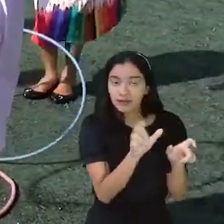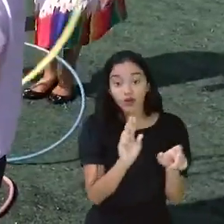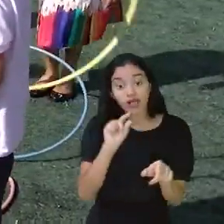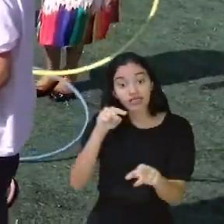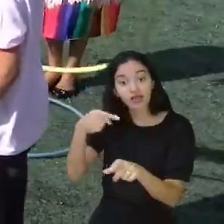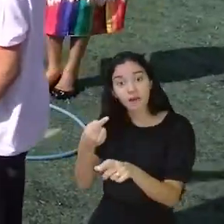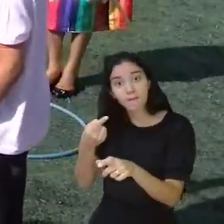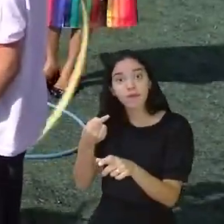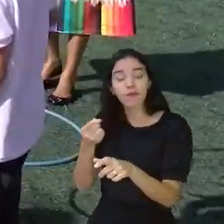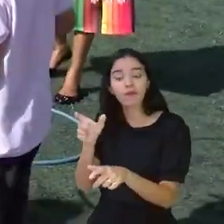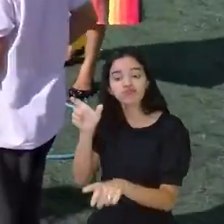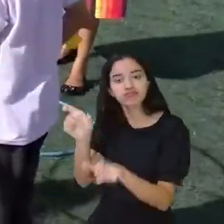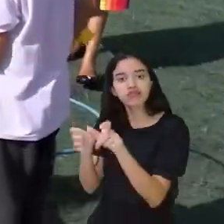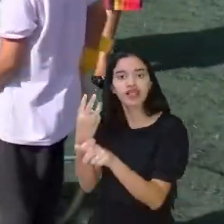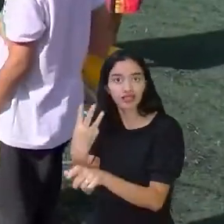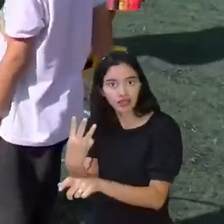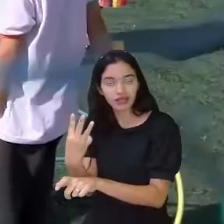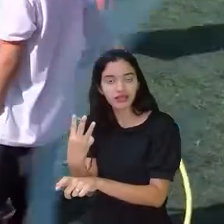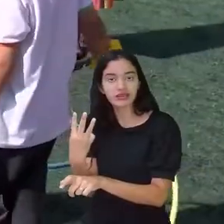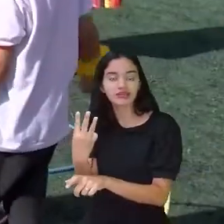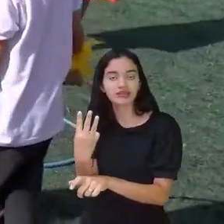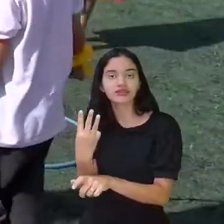o quê legal